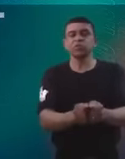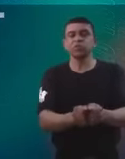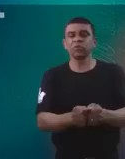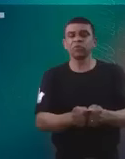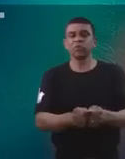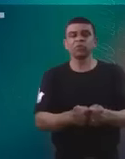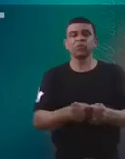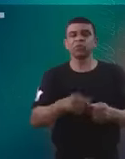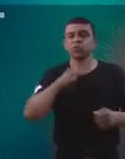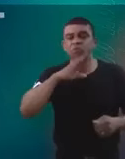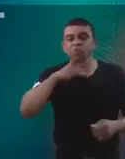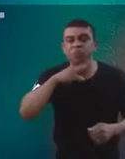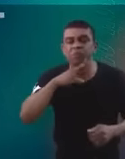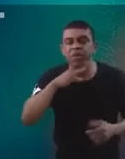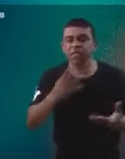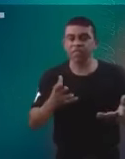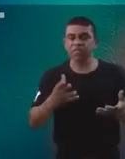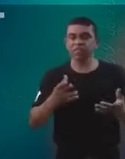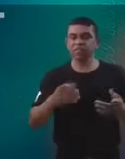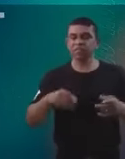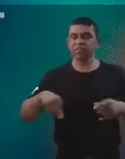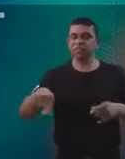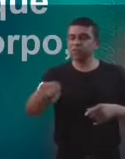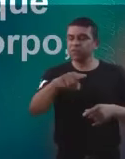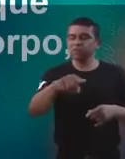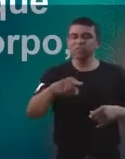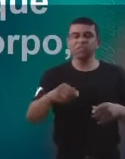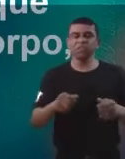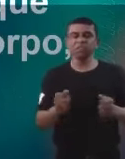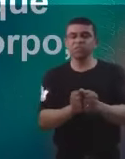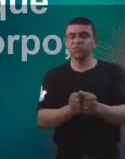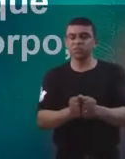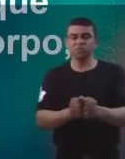não é rico para com Deus.